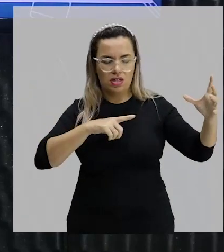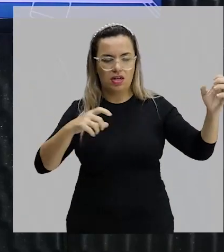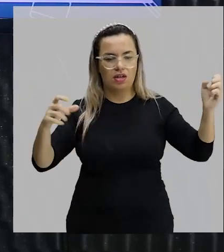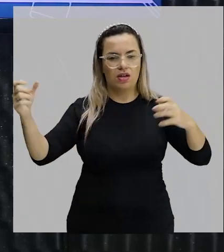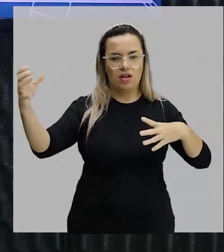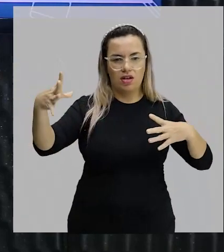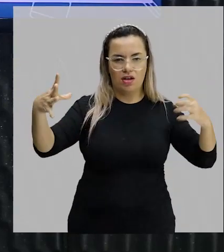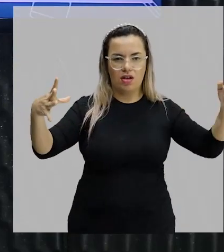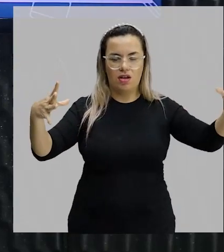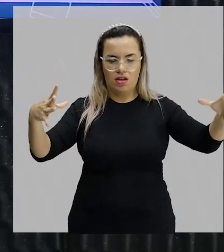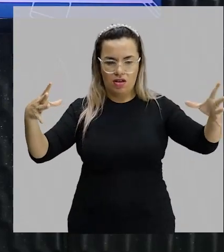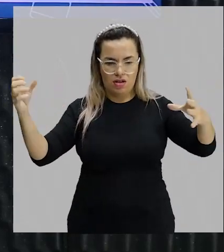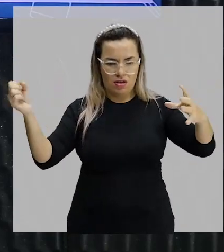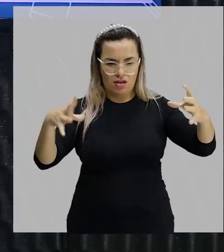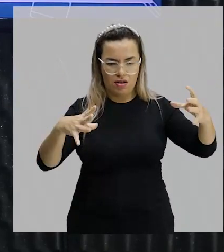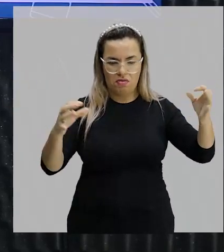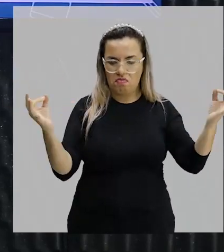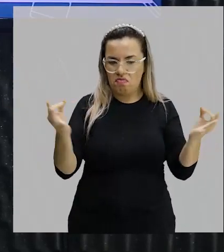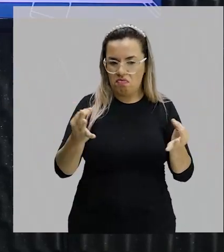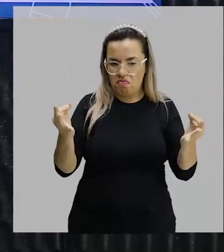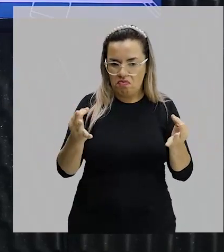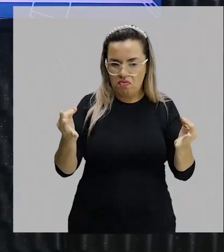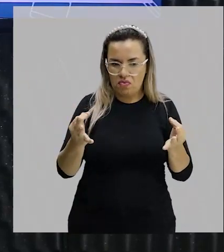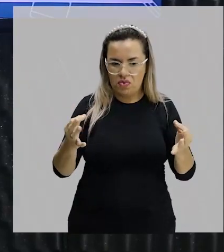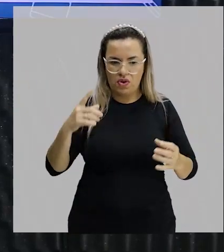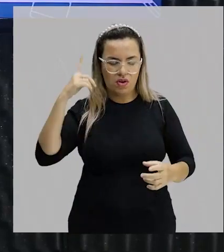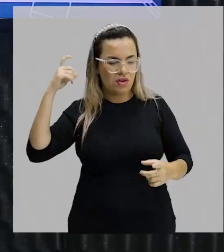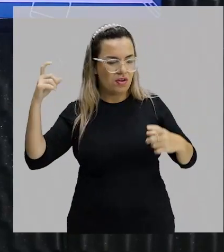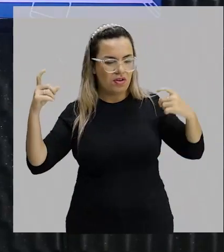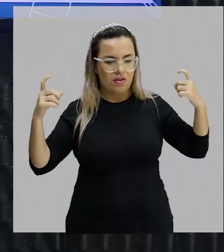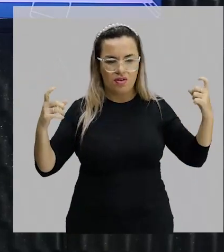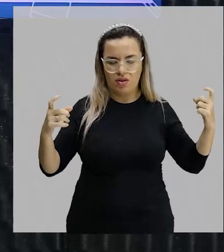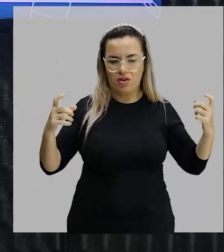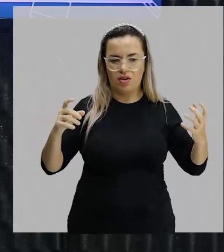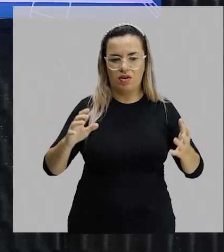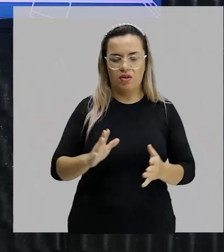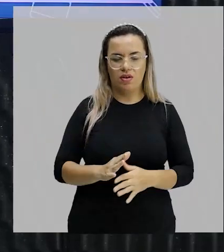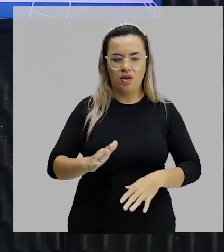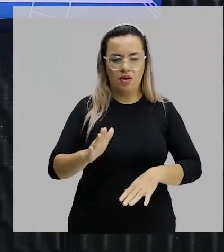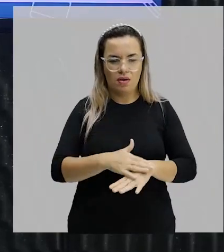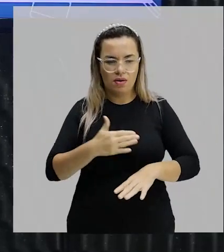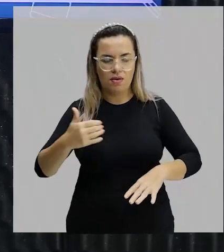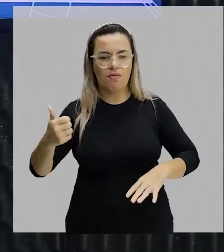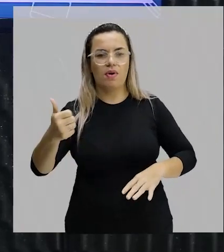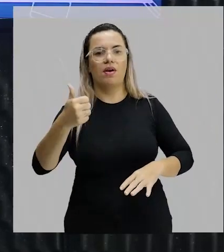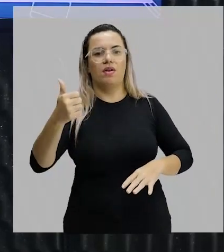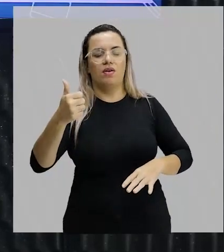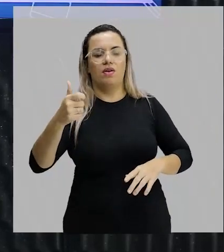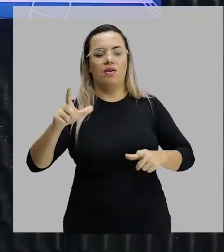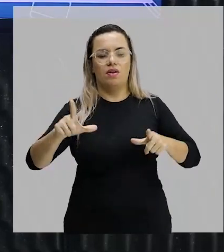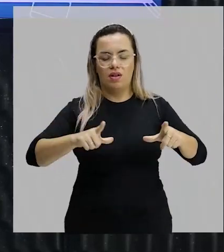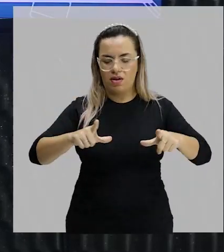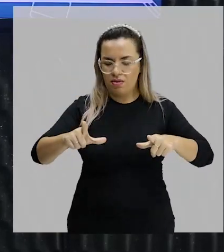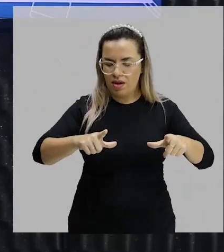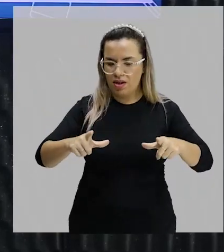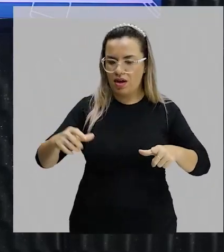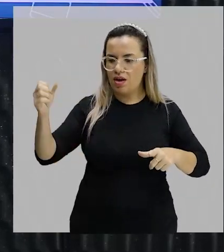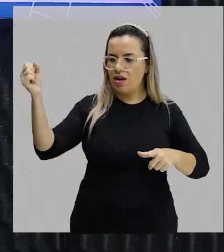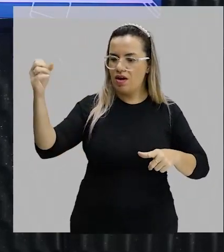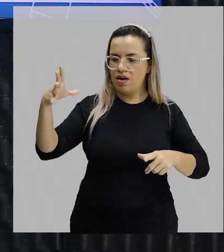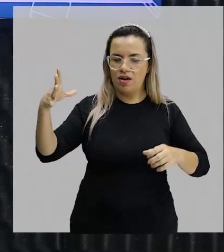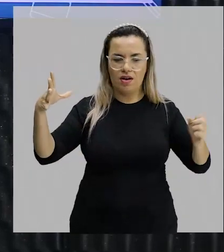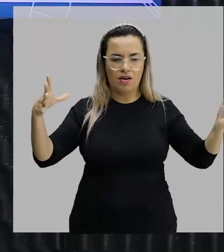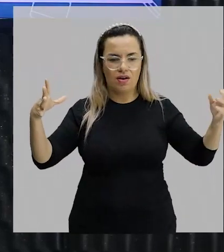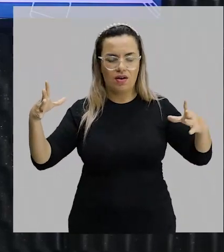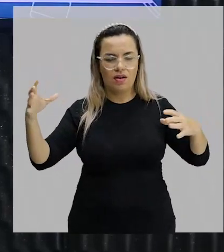eu potencializo o processo emocional de quem está assistindo e muito. Né? Um espetáculo que você consiga trabalhar a iluminação e ele aumenta